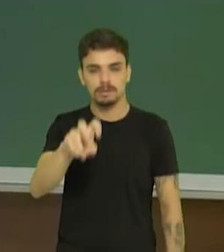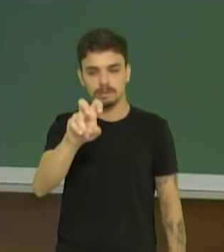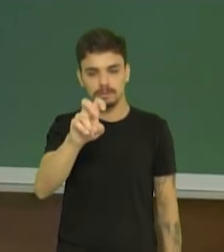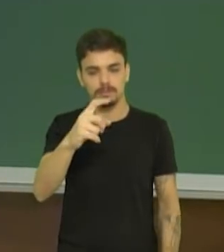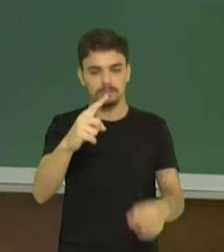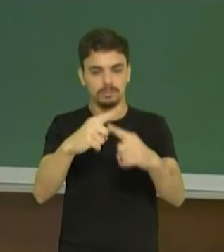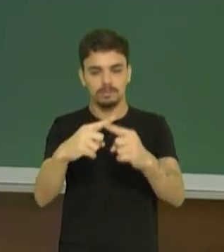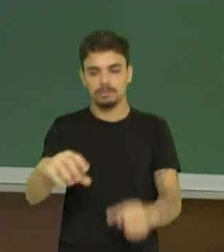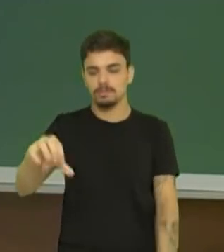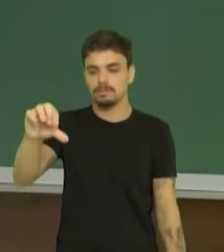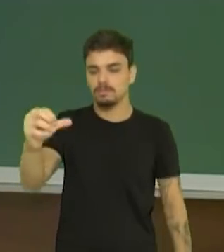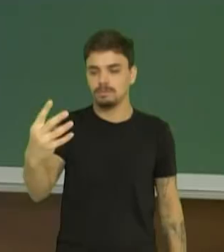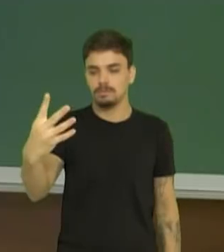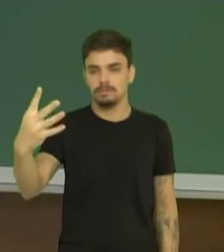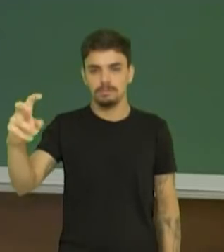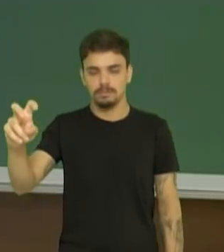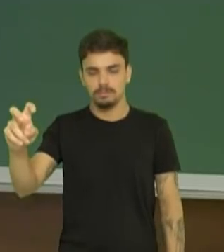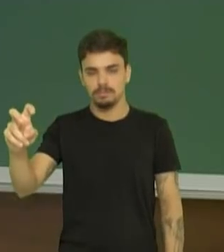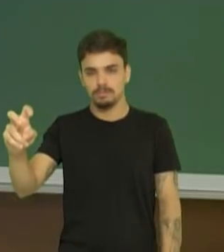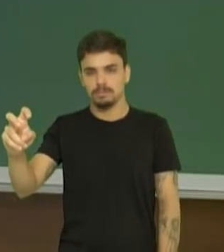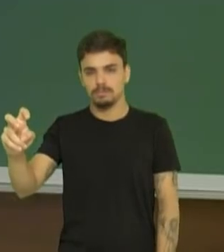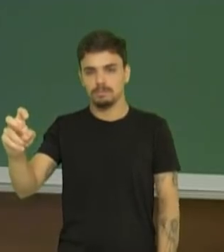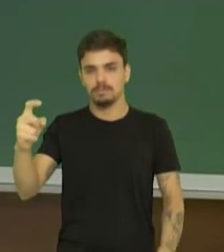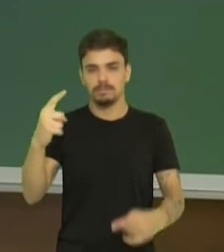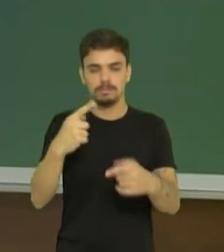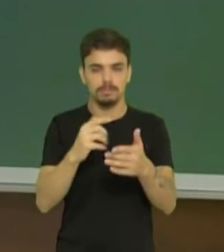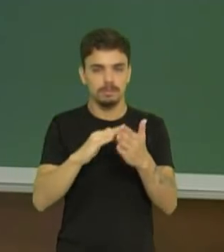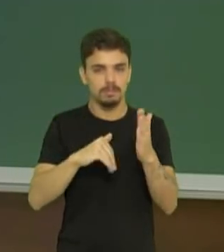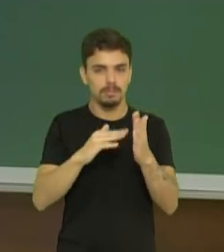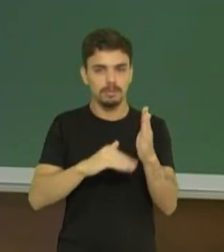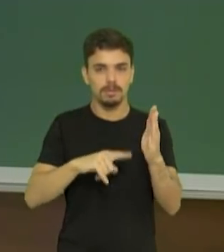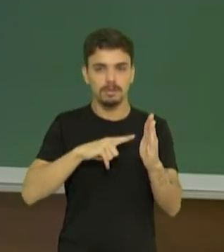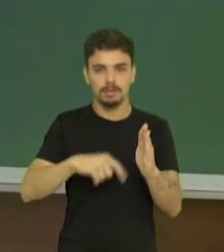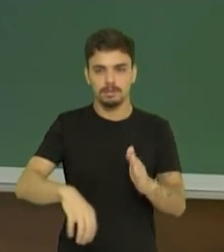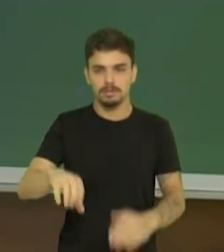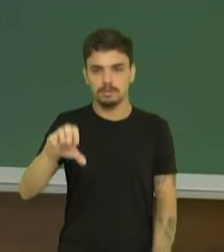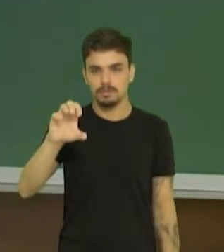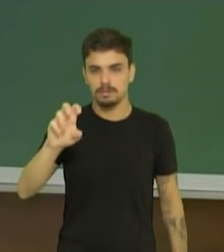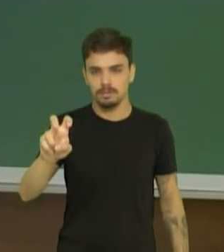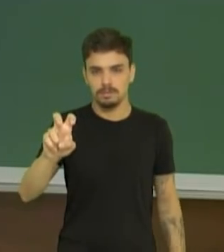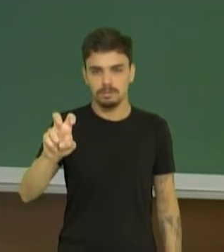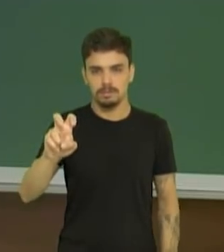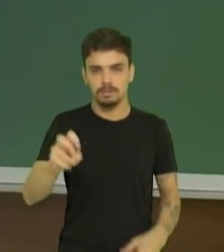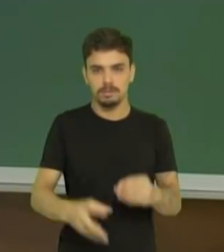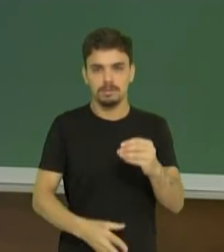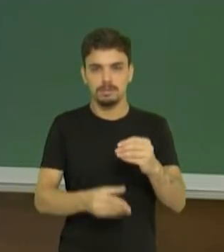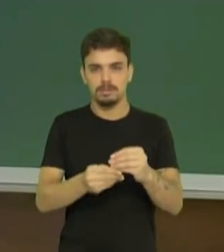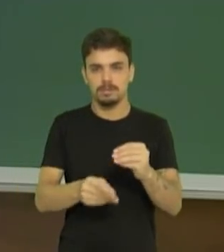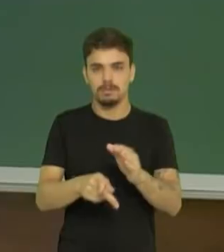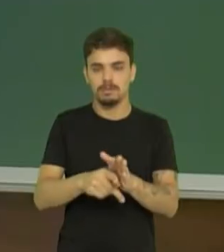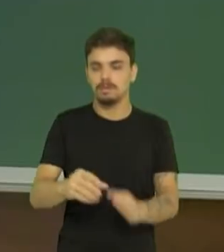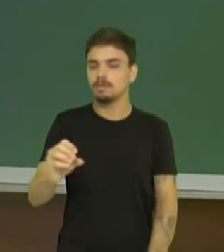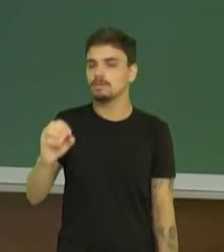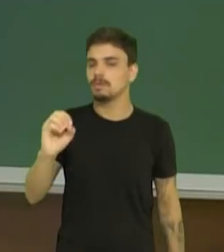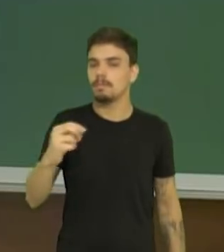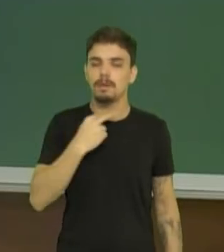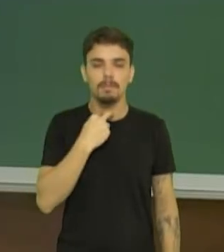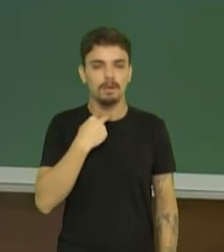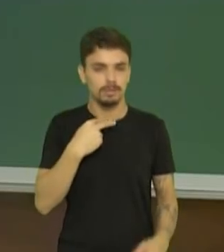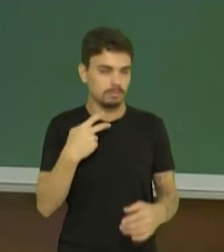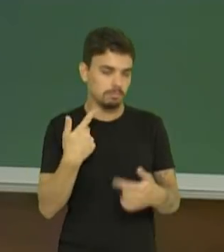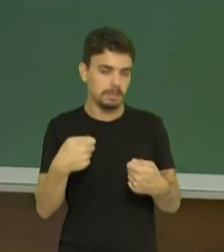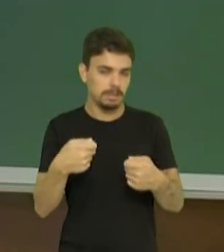45. Na subtração aqui sobram 5. Acrescento mais um 0, porém não preciso mais colocar vírgulas,